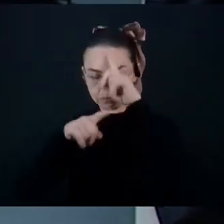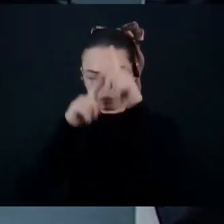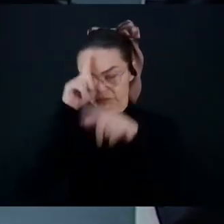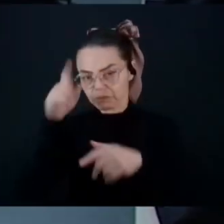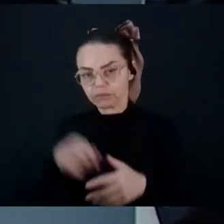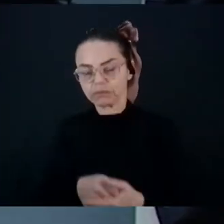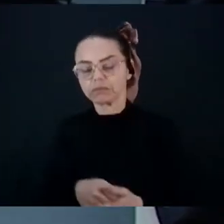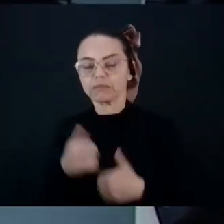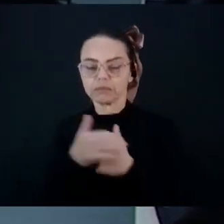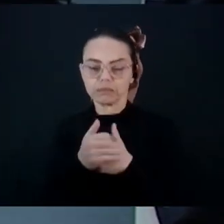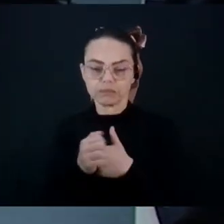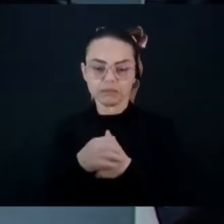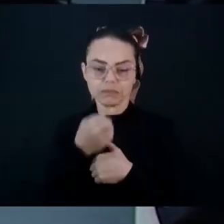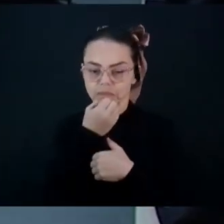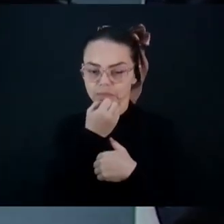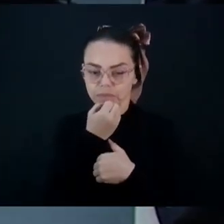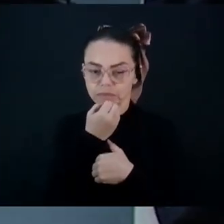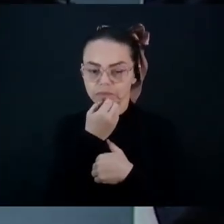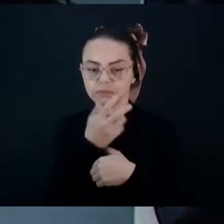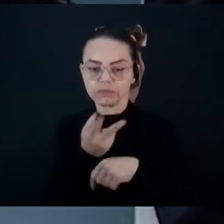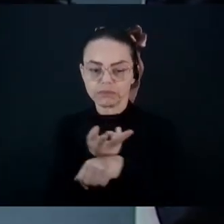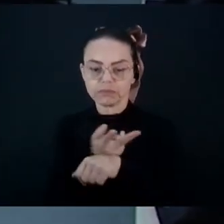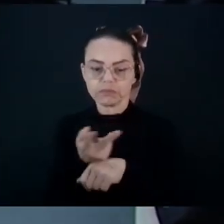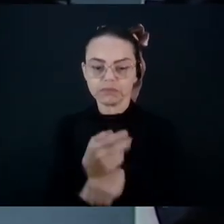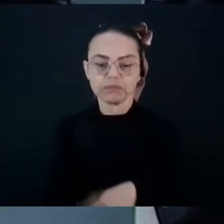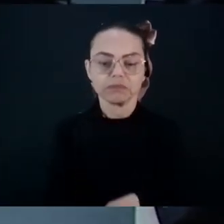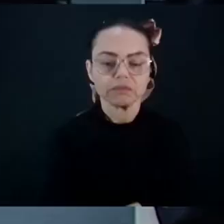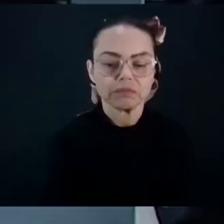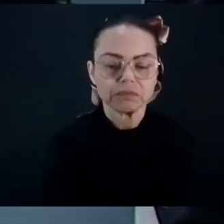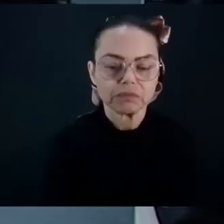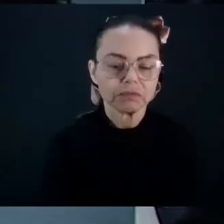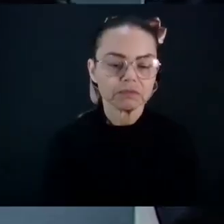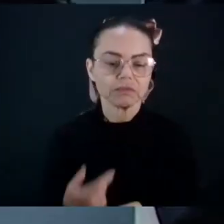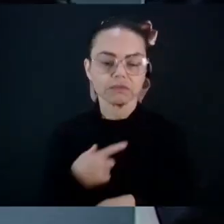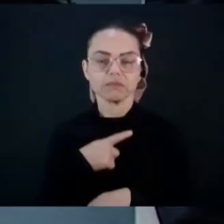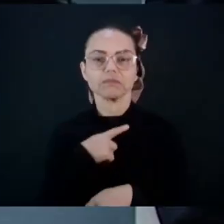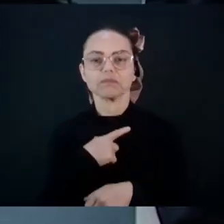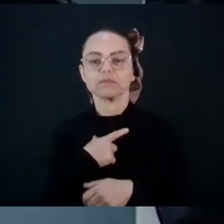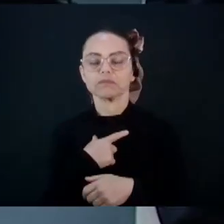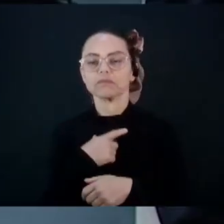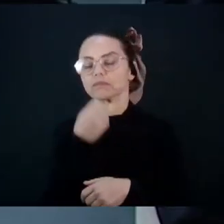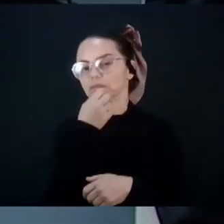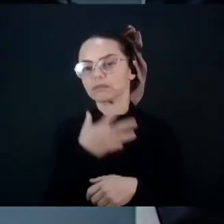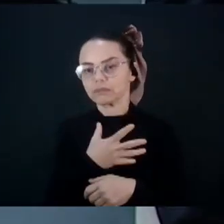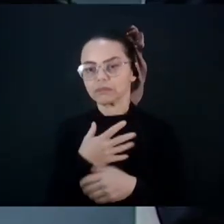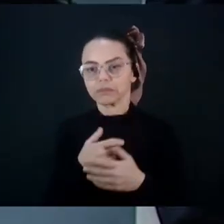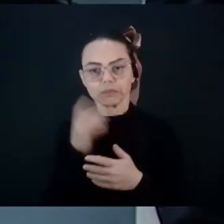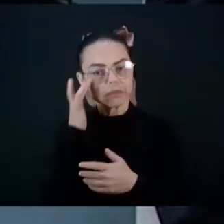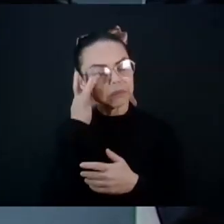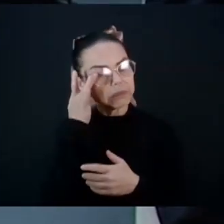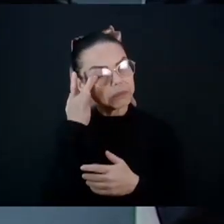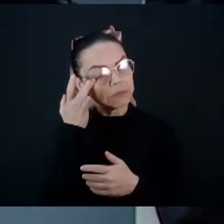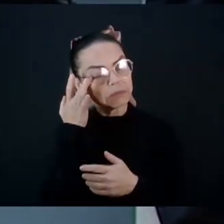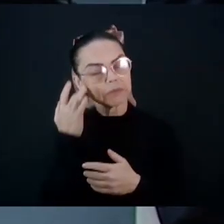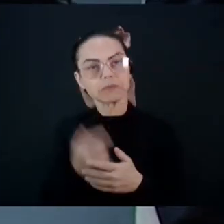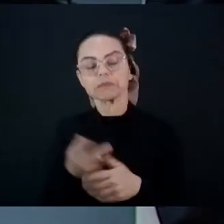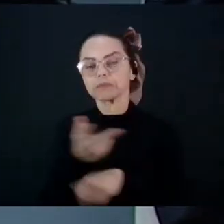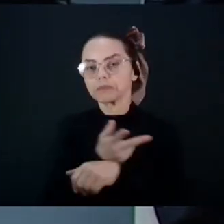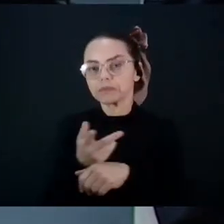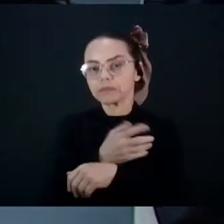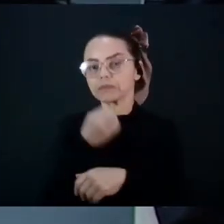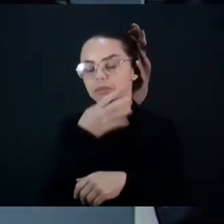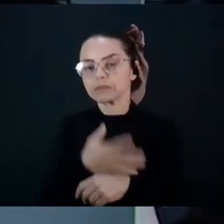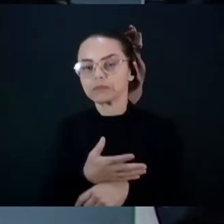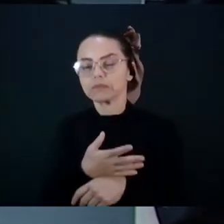muito grande, sempre buscando esse brainstorm, essa busca de novas ideias